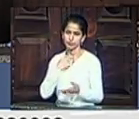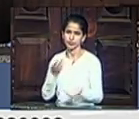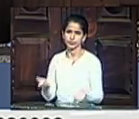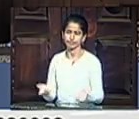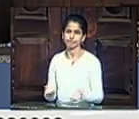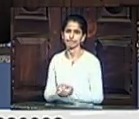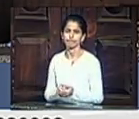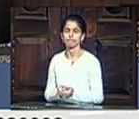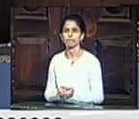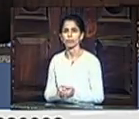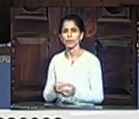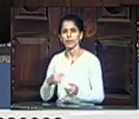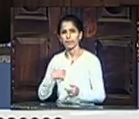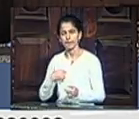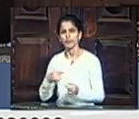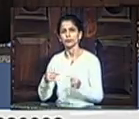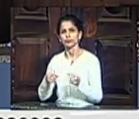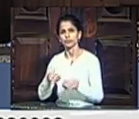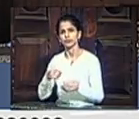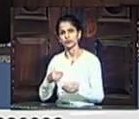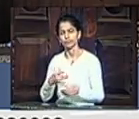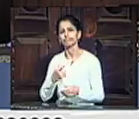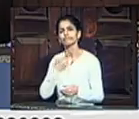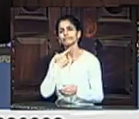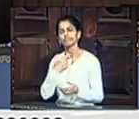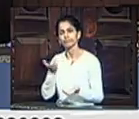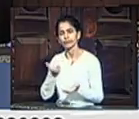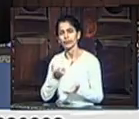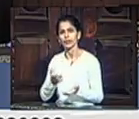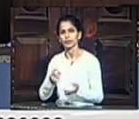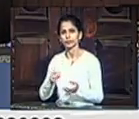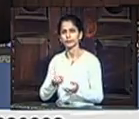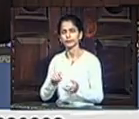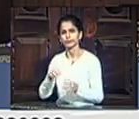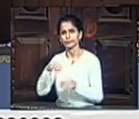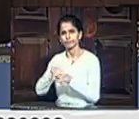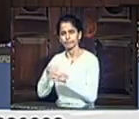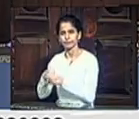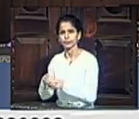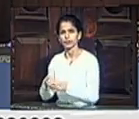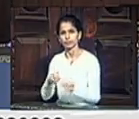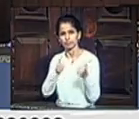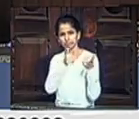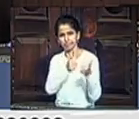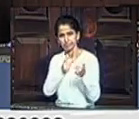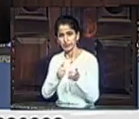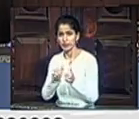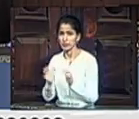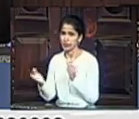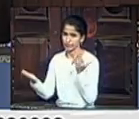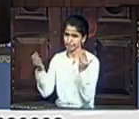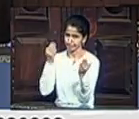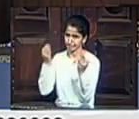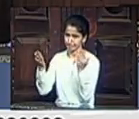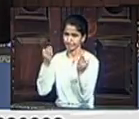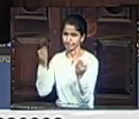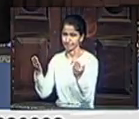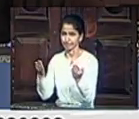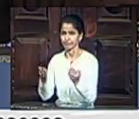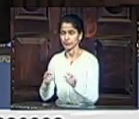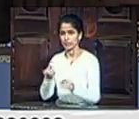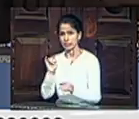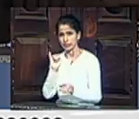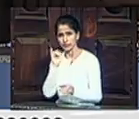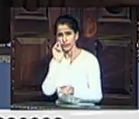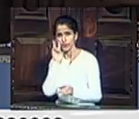no caso específico da cerveja favorável, eu confesso que fico em dúvida se a gente, ao aumentar do